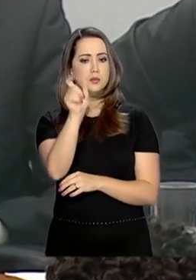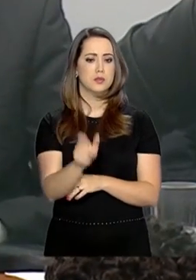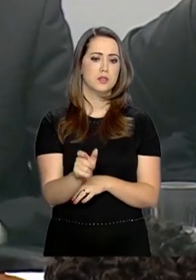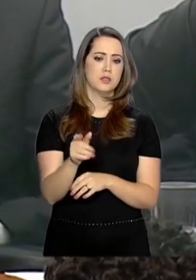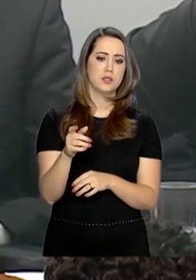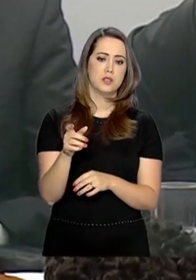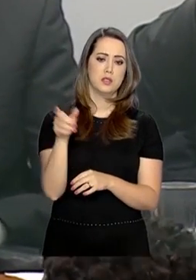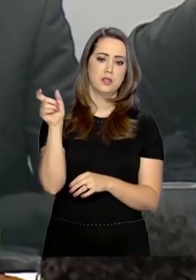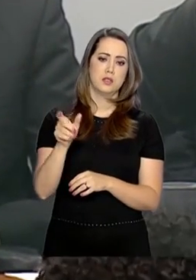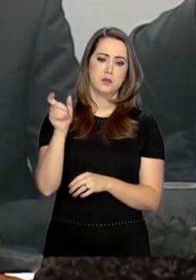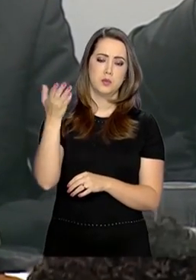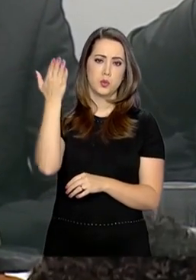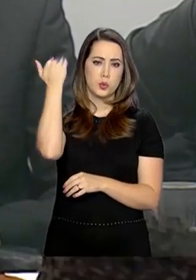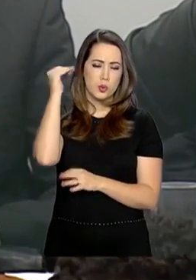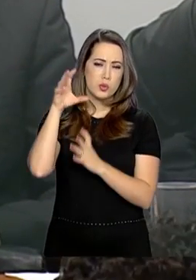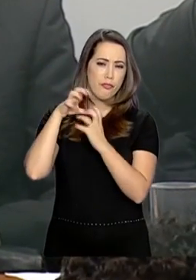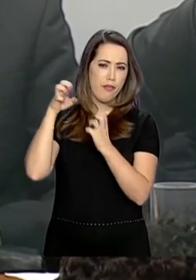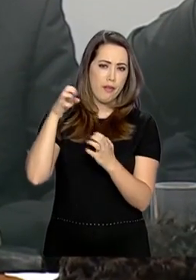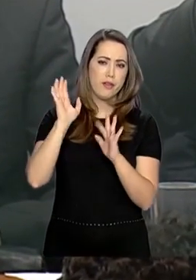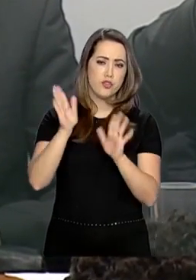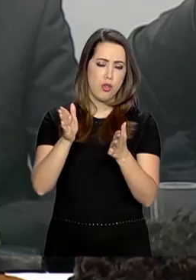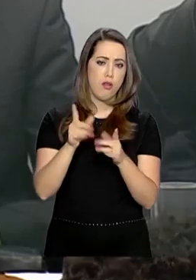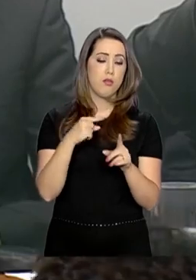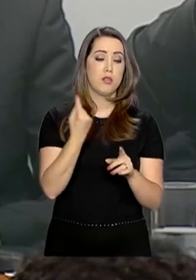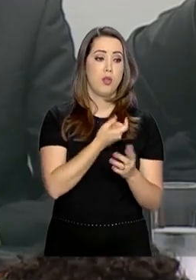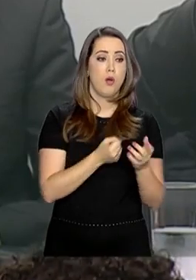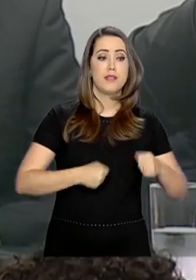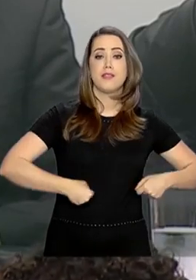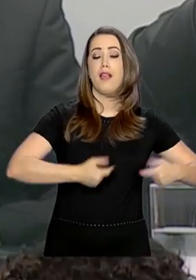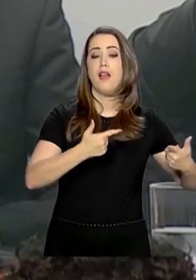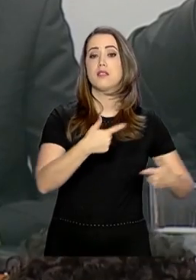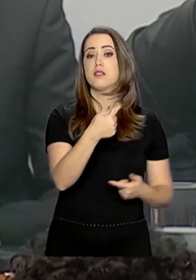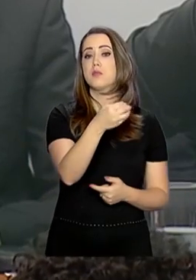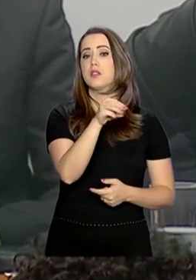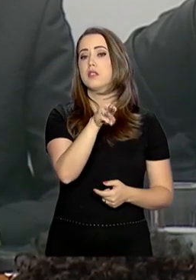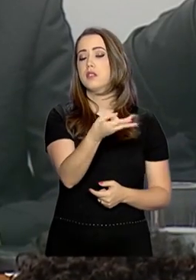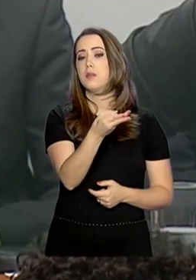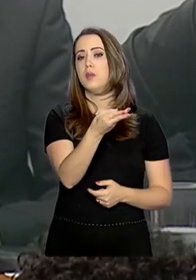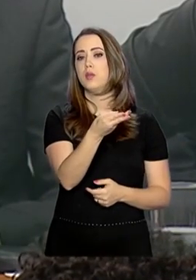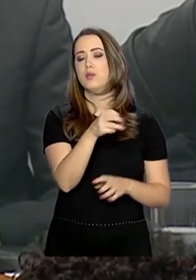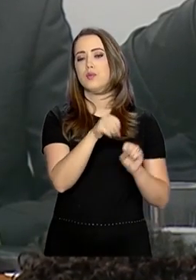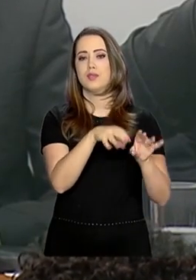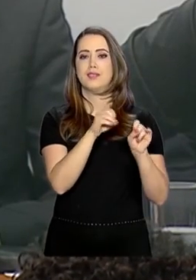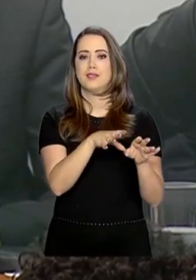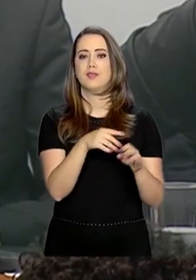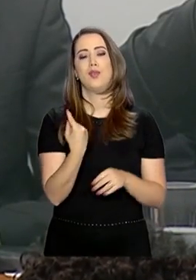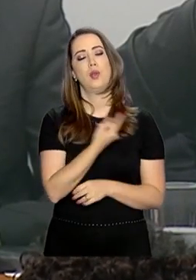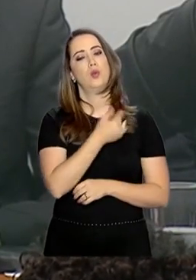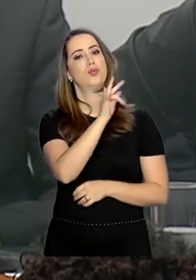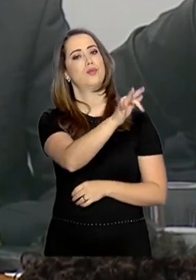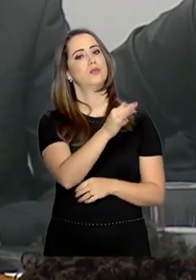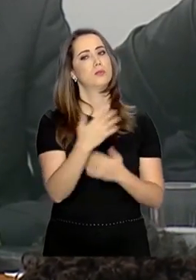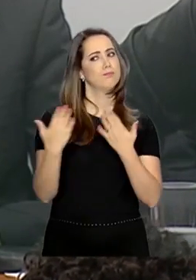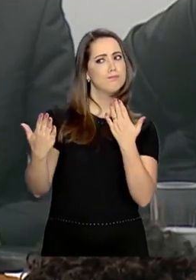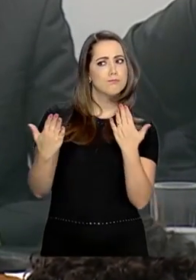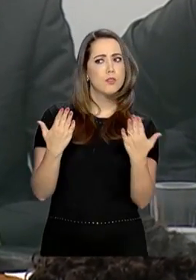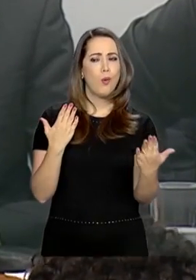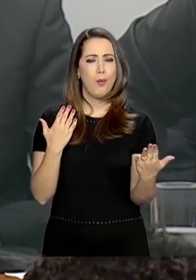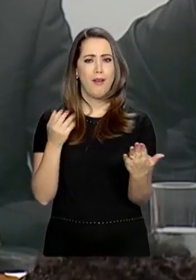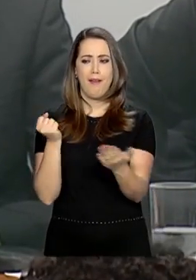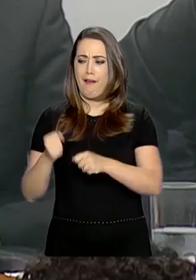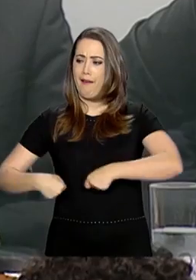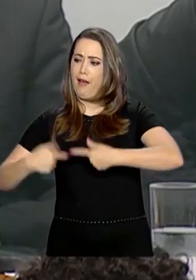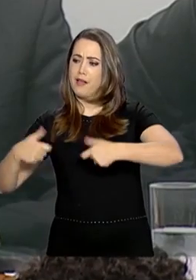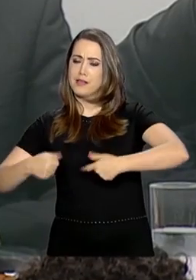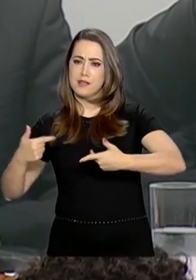os nossos idosos. E nós gastamos 70 milhões com a educação, que é o nosso futuro. Então nós